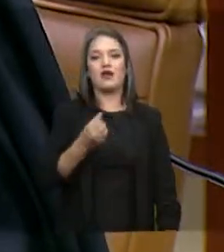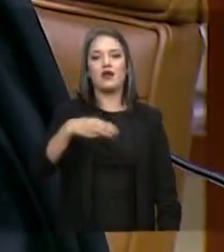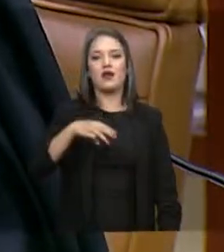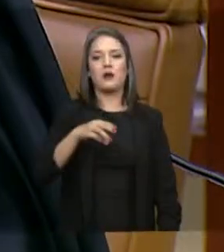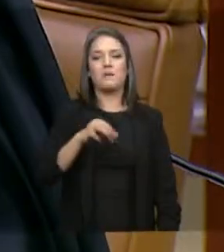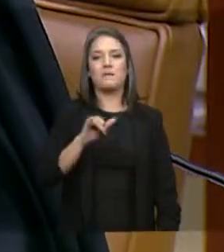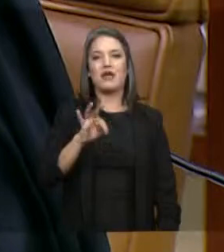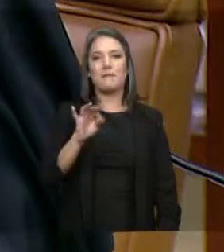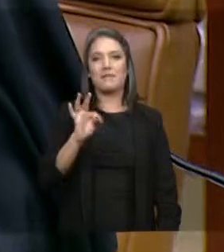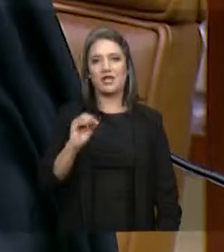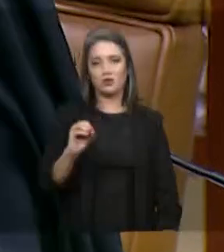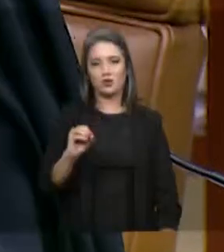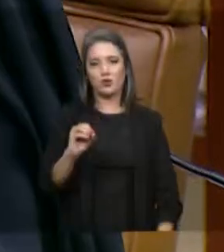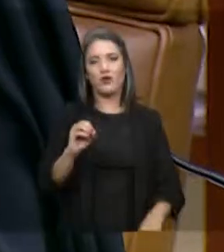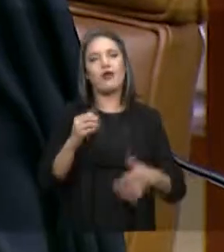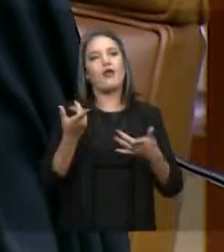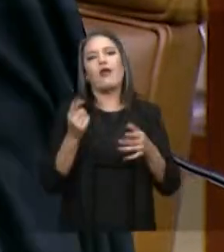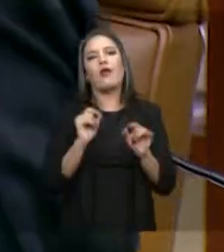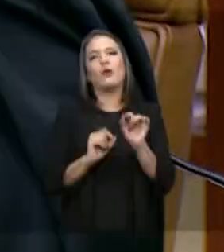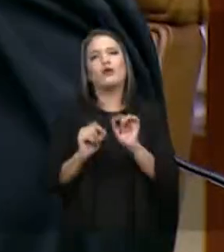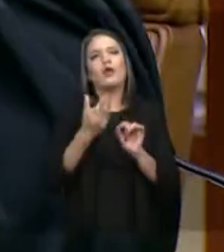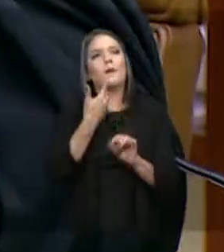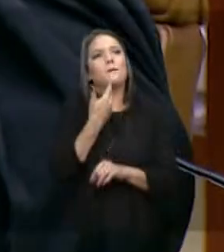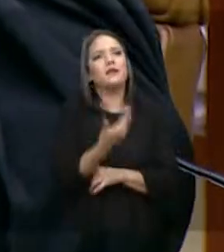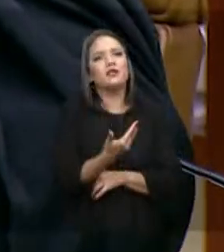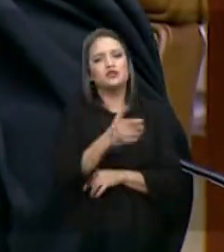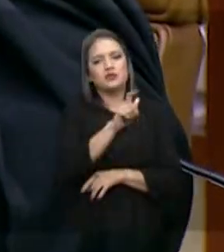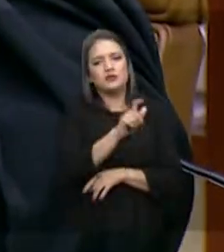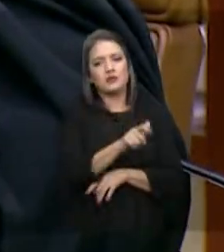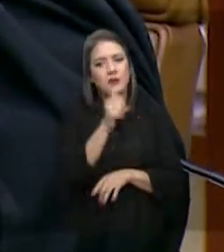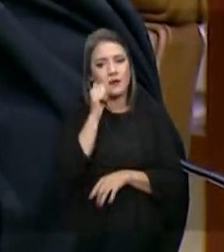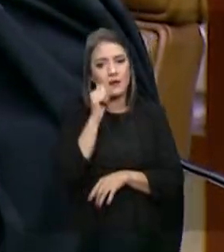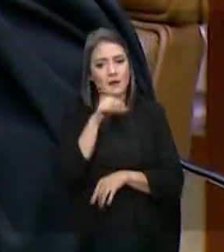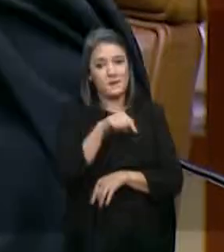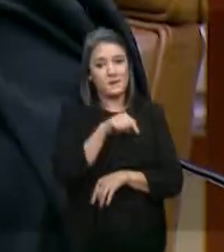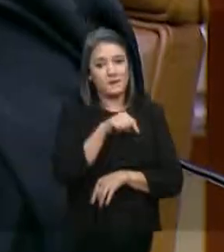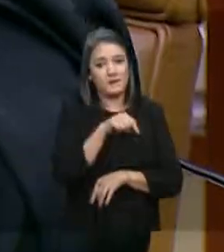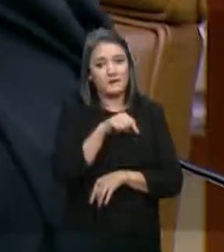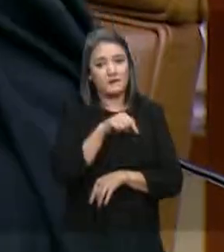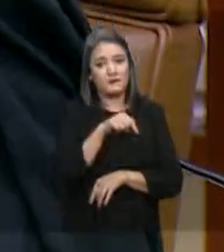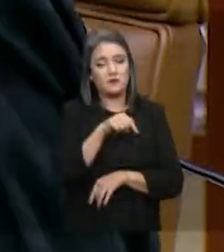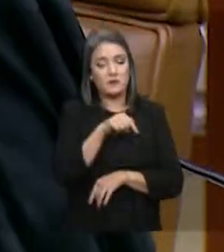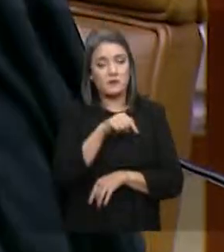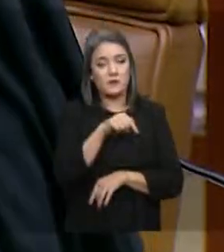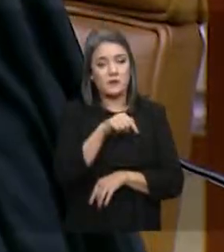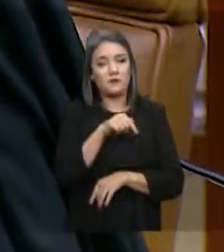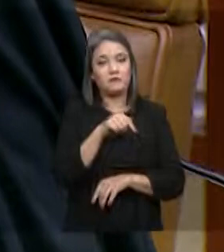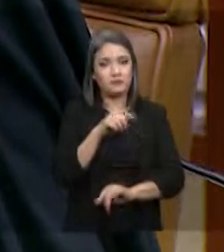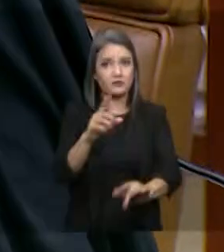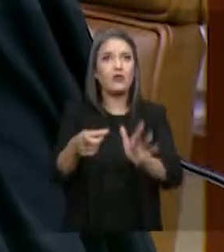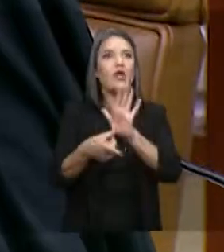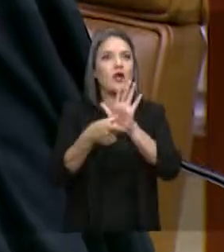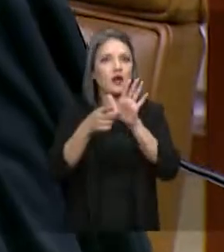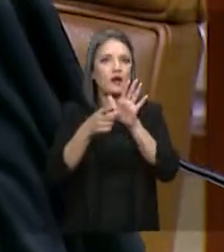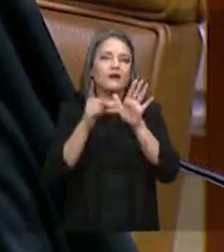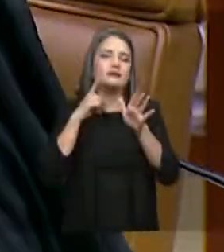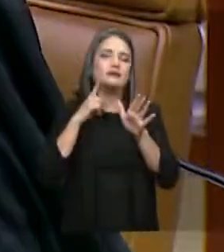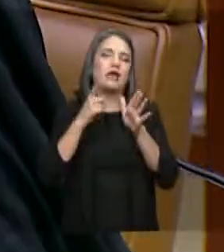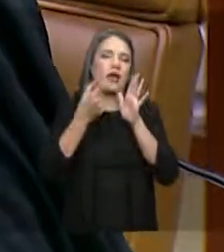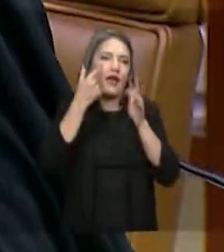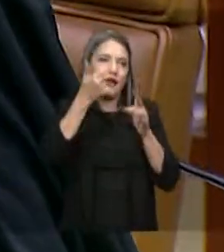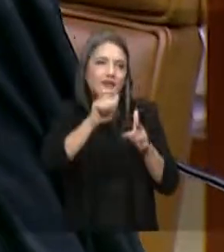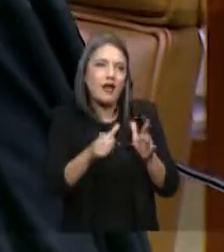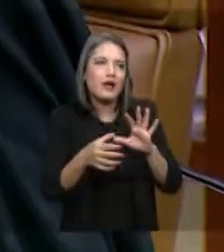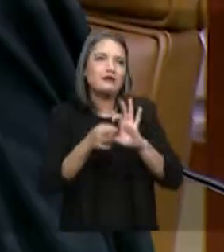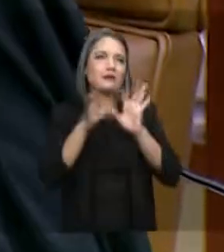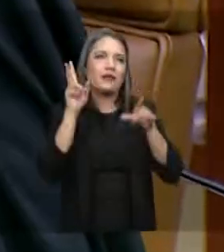presas e preços ou seja pedindo para que eles fossem antes mesmo antes das liberdades Provisórias